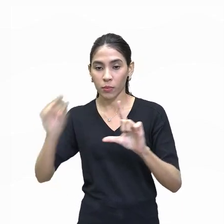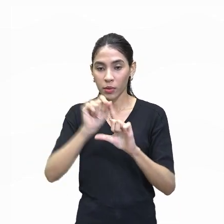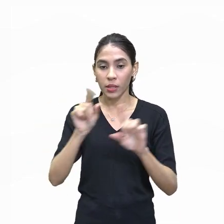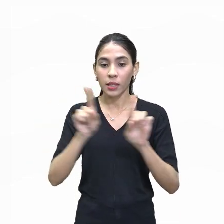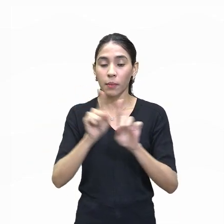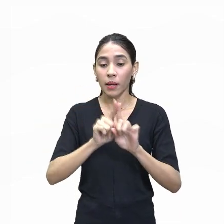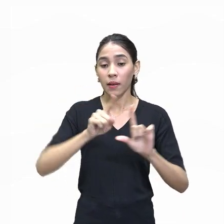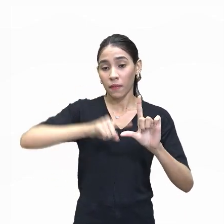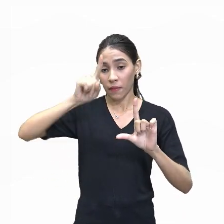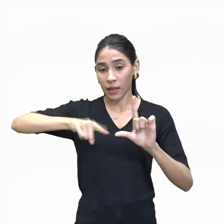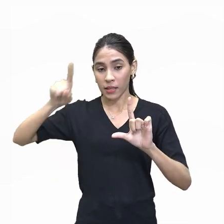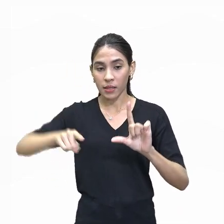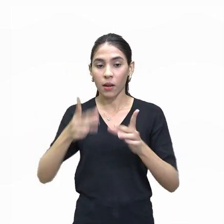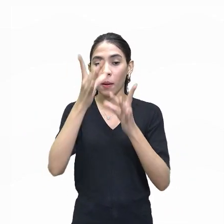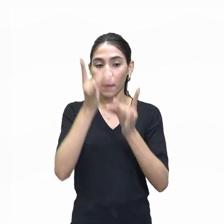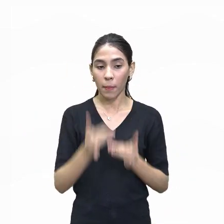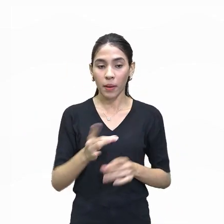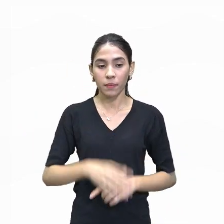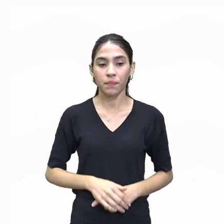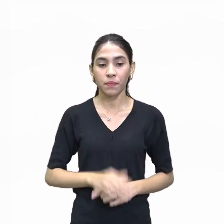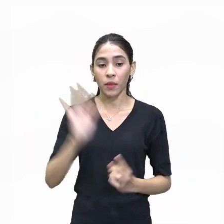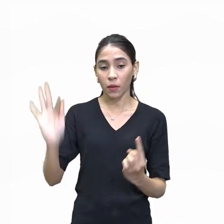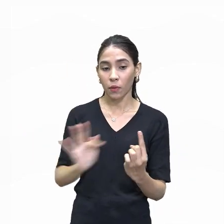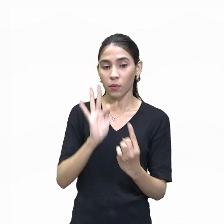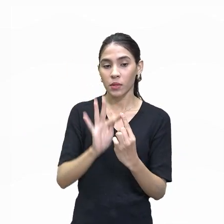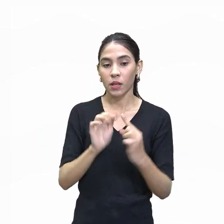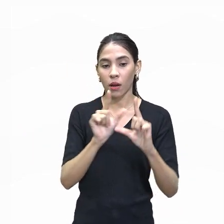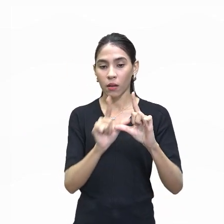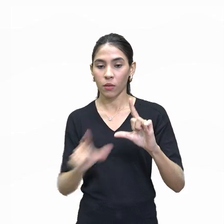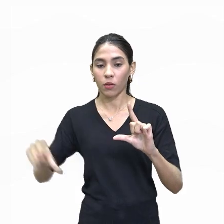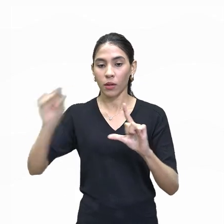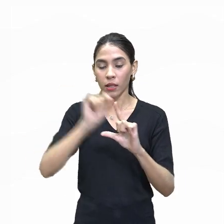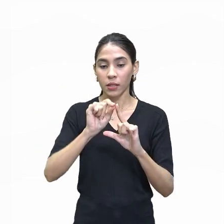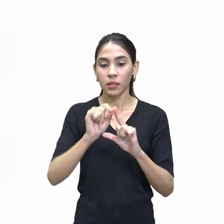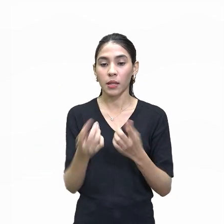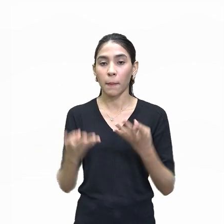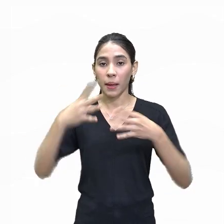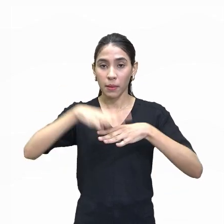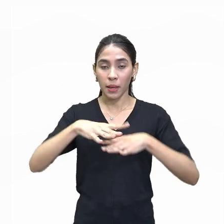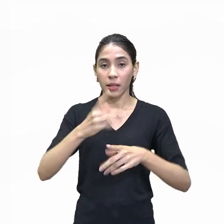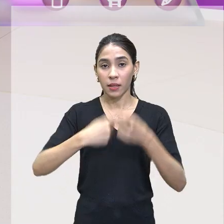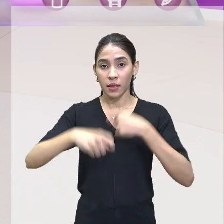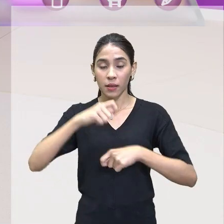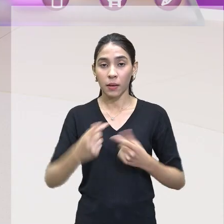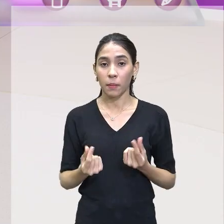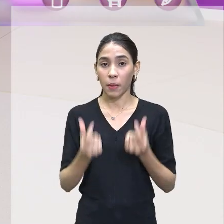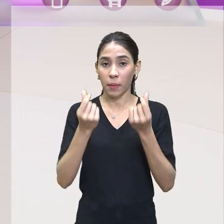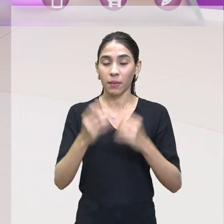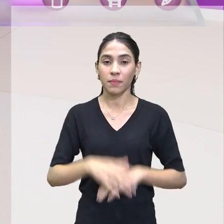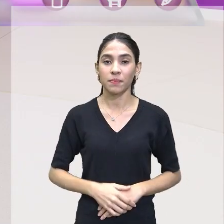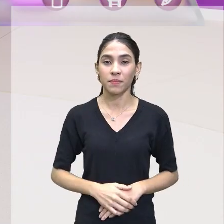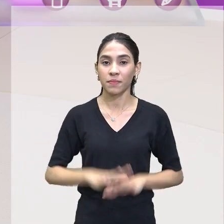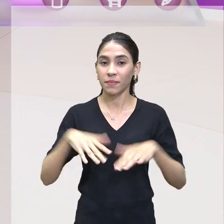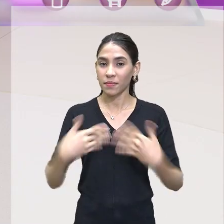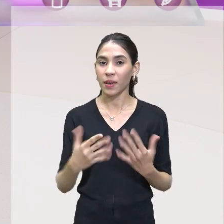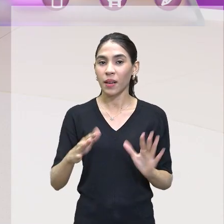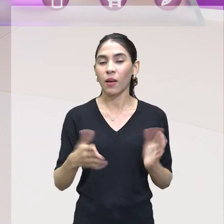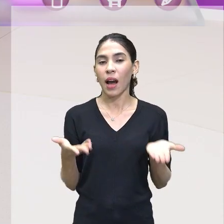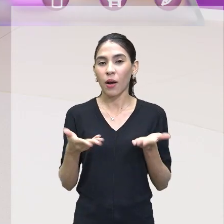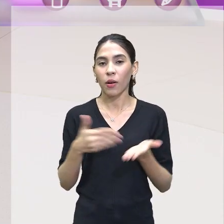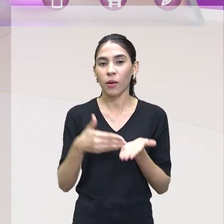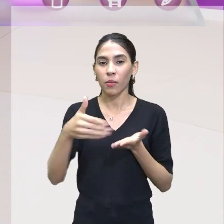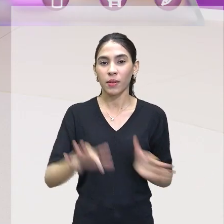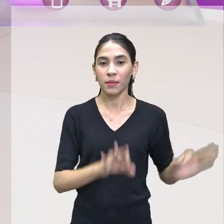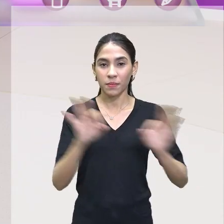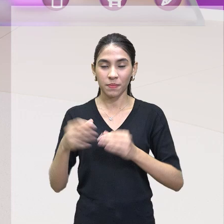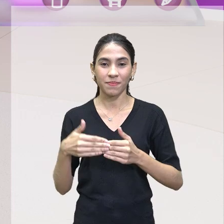grandezas. O detalhamento, funções logarítmicas, matemática financeira. Então é isso, vamos dar início